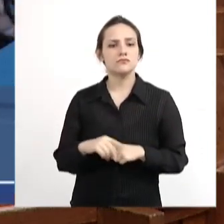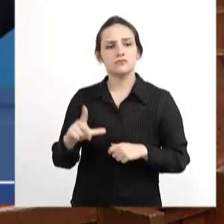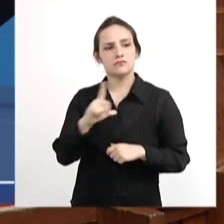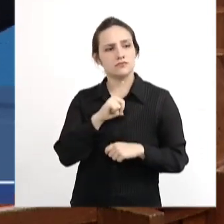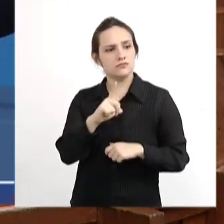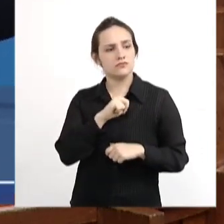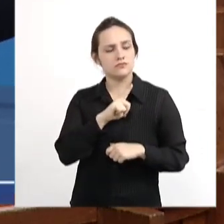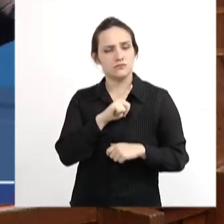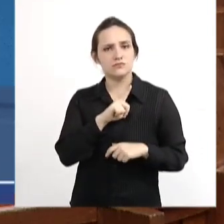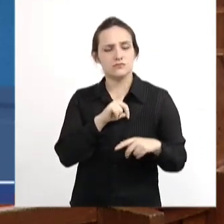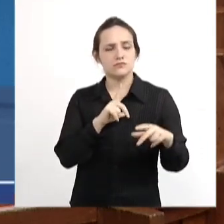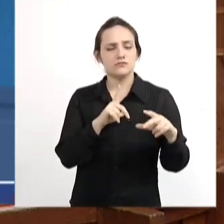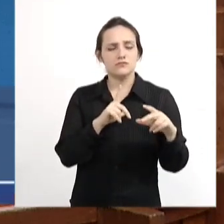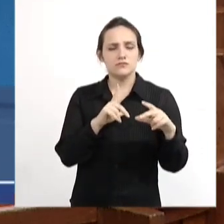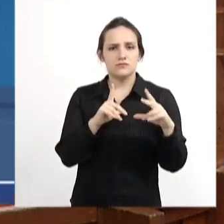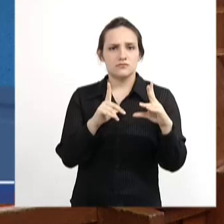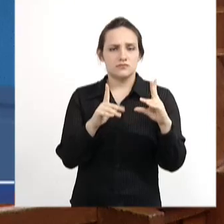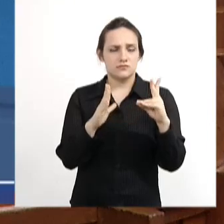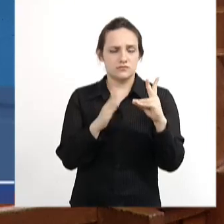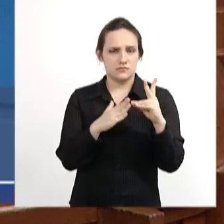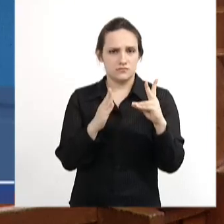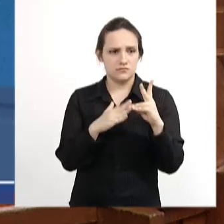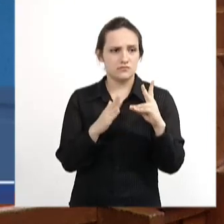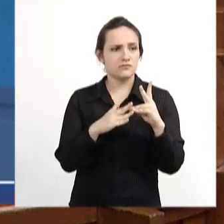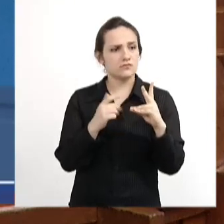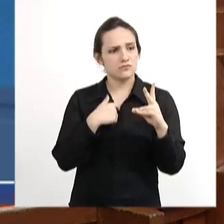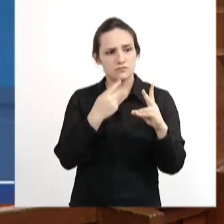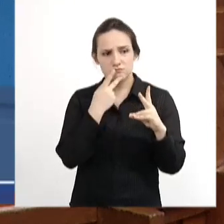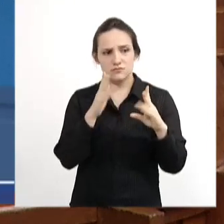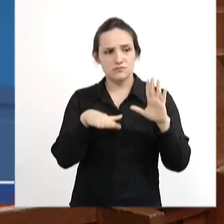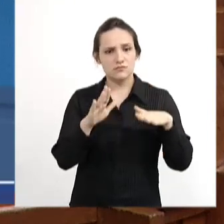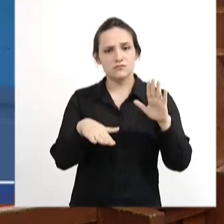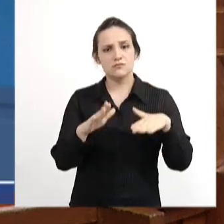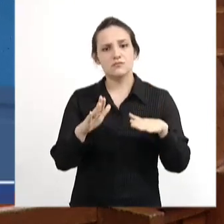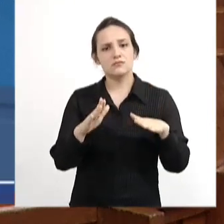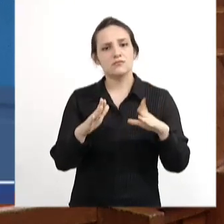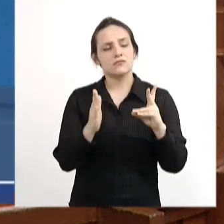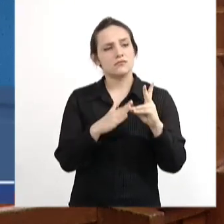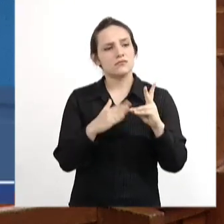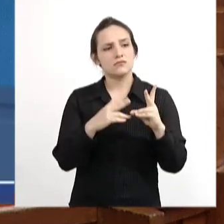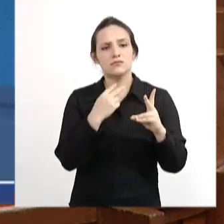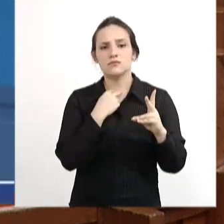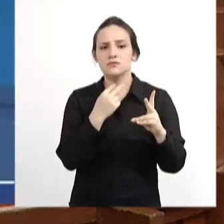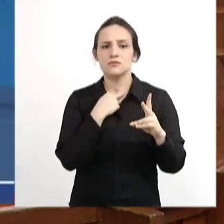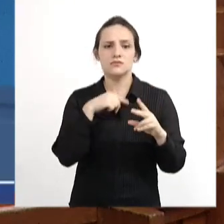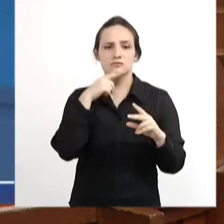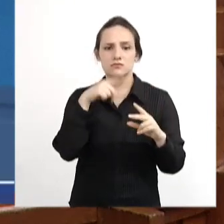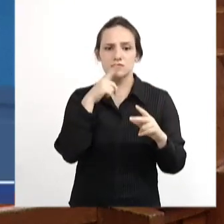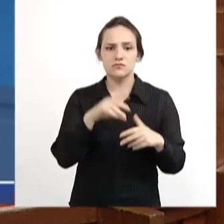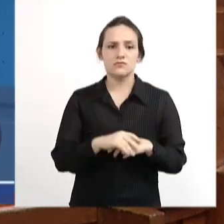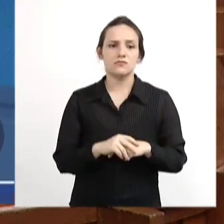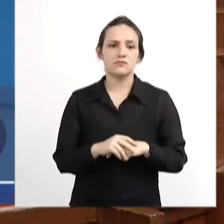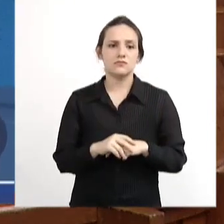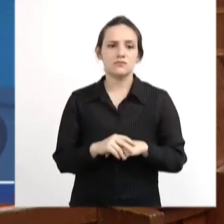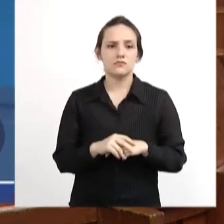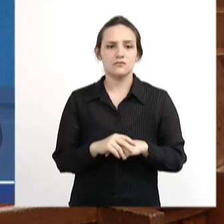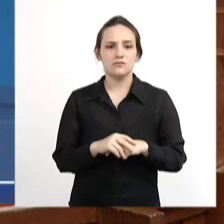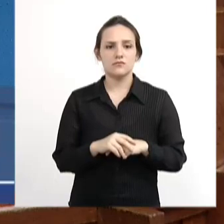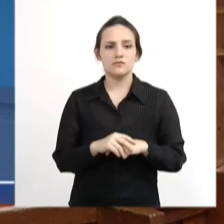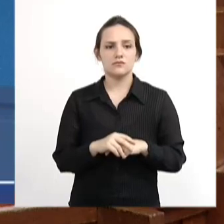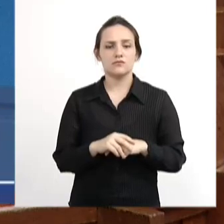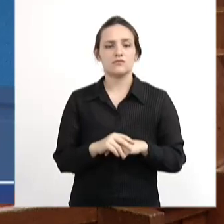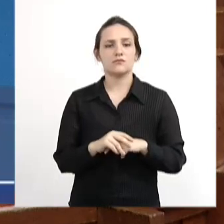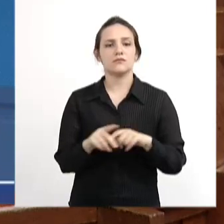financiamento em banco, conforme eu citei no meu aparte, porque ele tem a certidão de dono. Mas quando tem